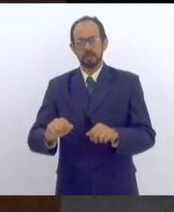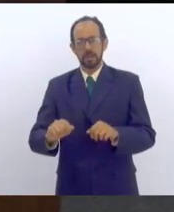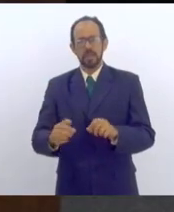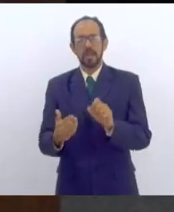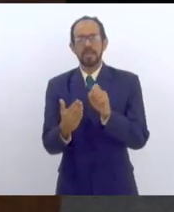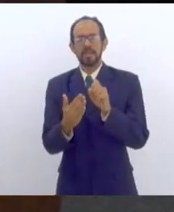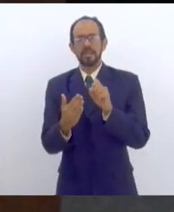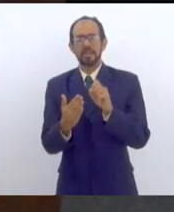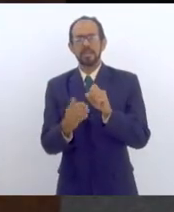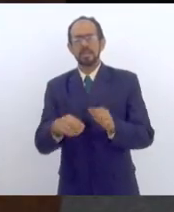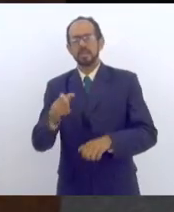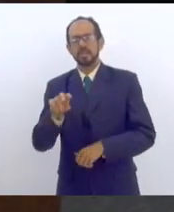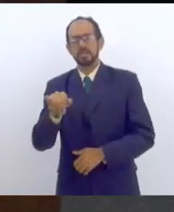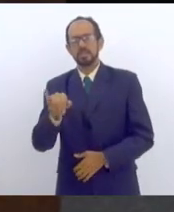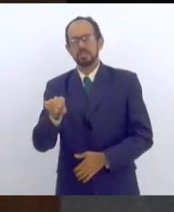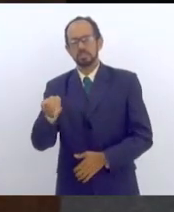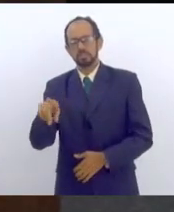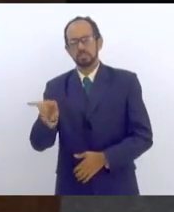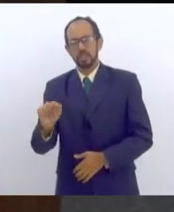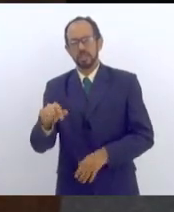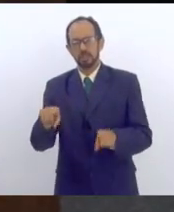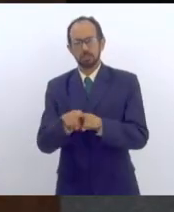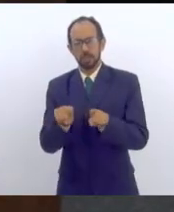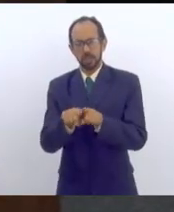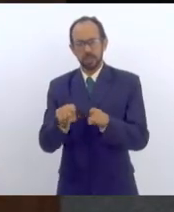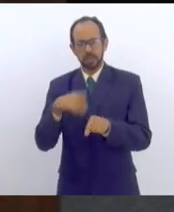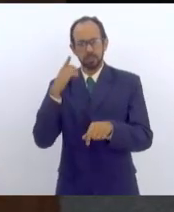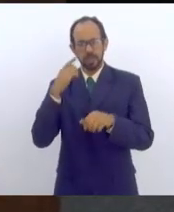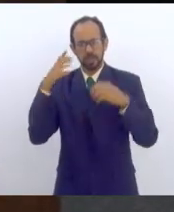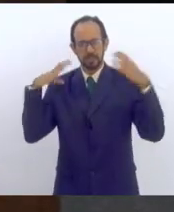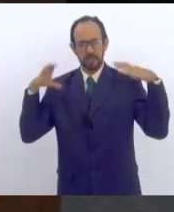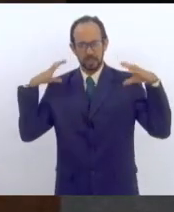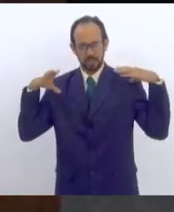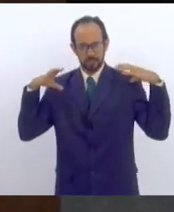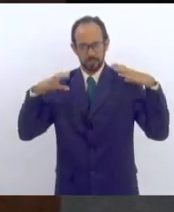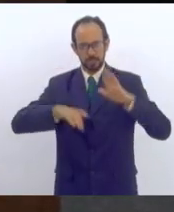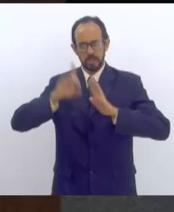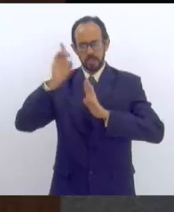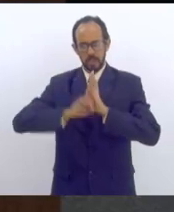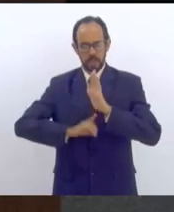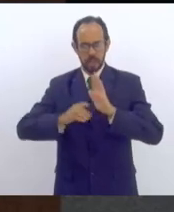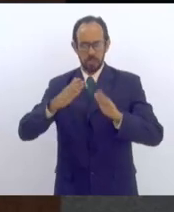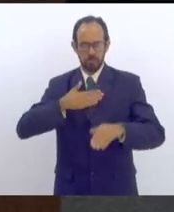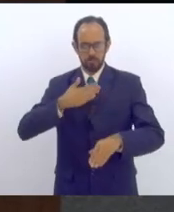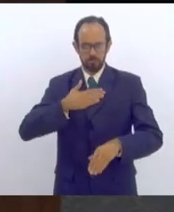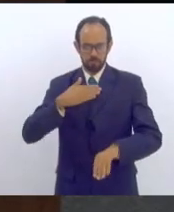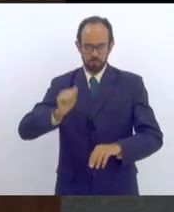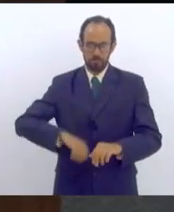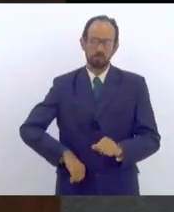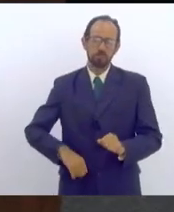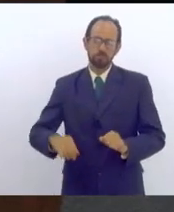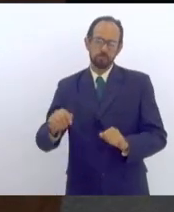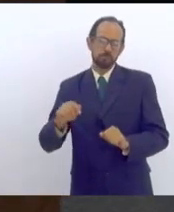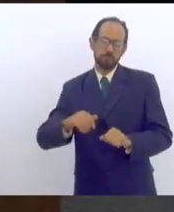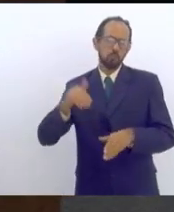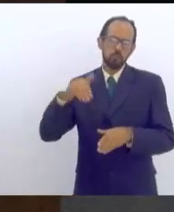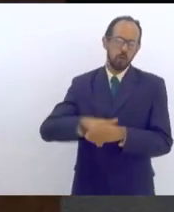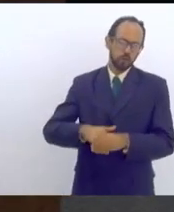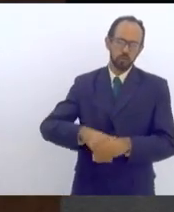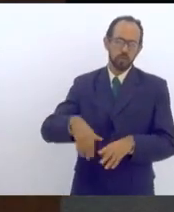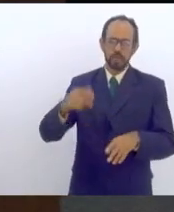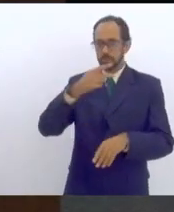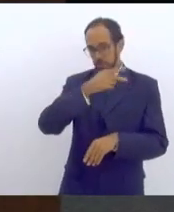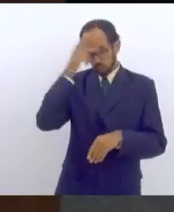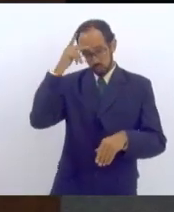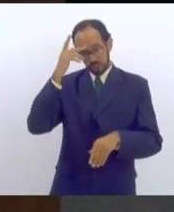Declarar o meu voto sim a esse projeto importantíssimo e dizer, presidente, do meu compromisso desde o meu primeiro mandato com as pessoas com deficiência